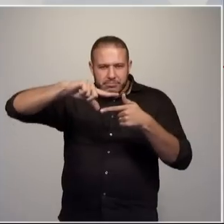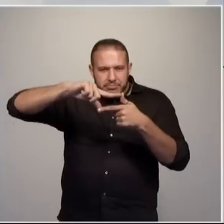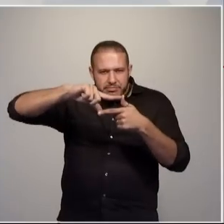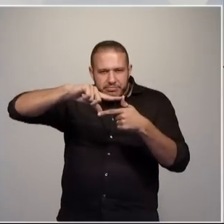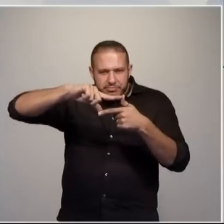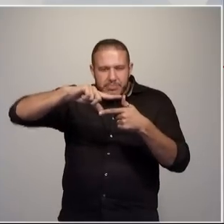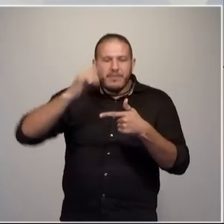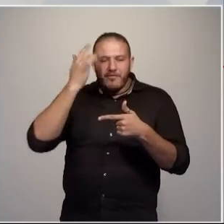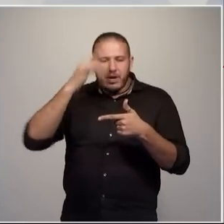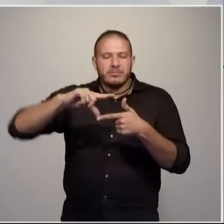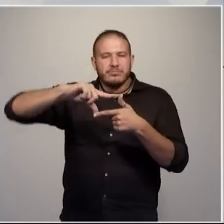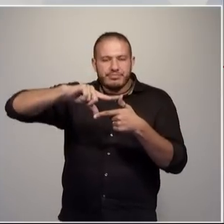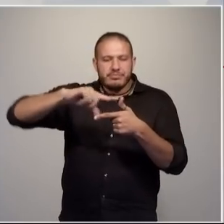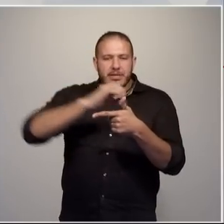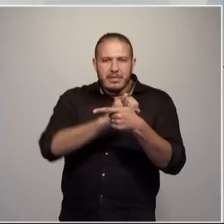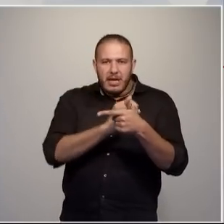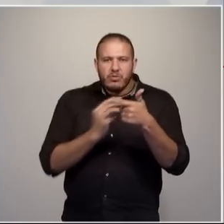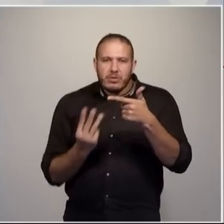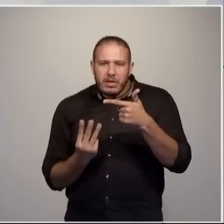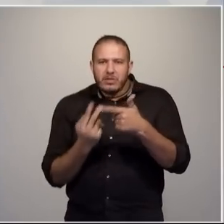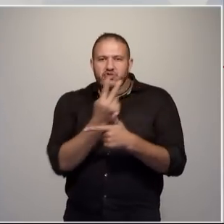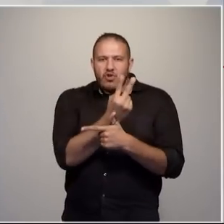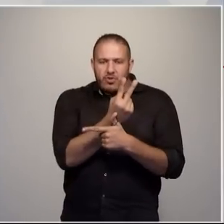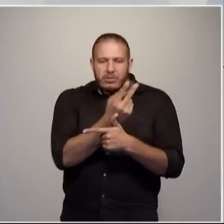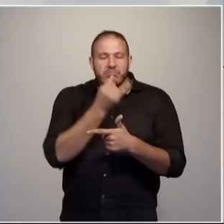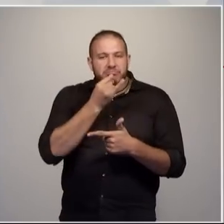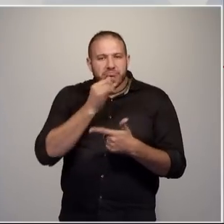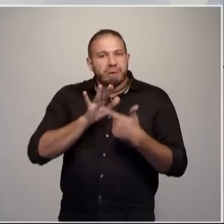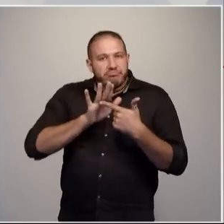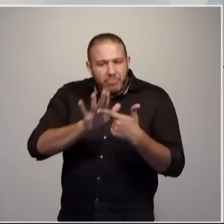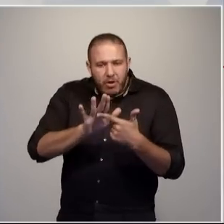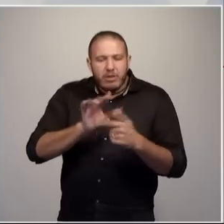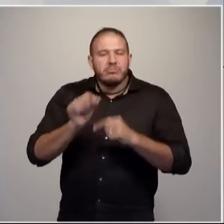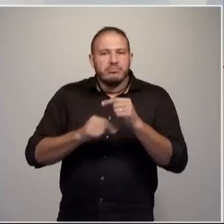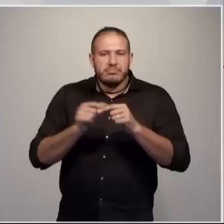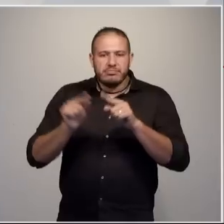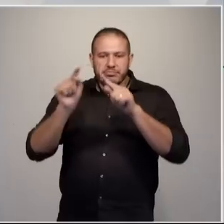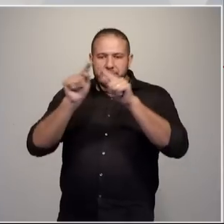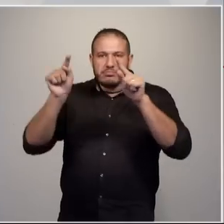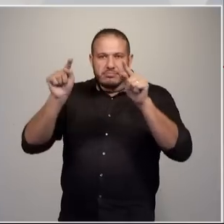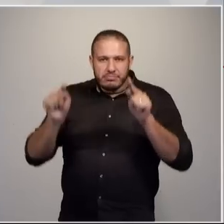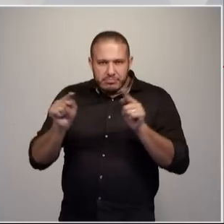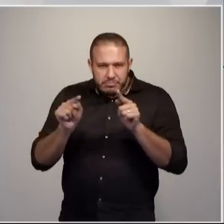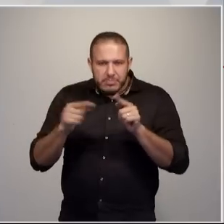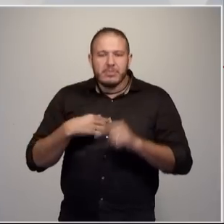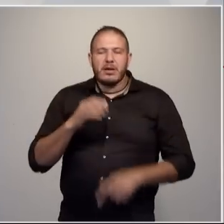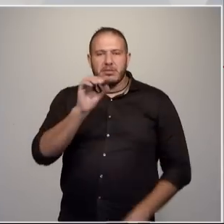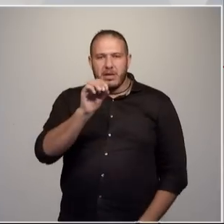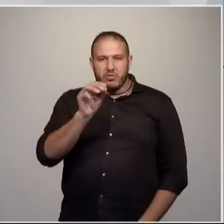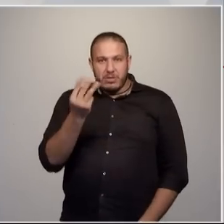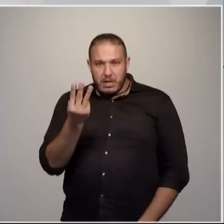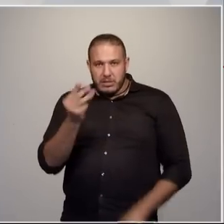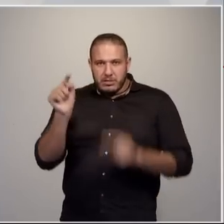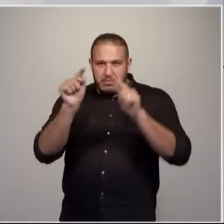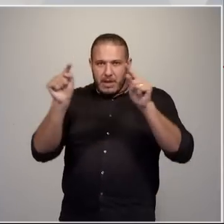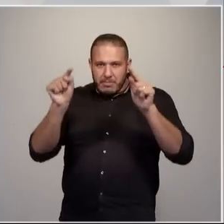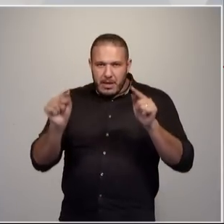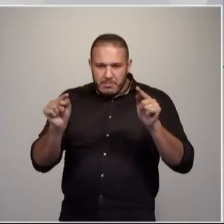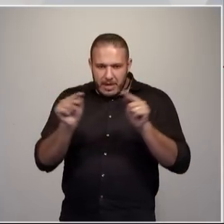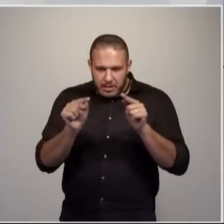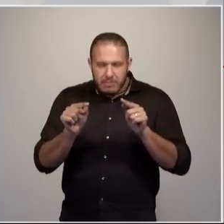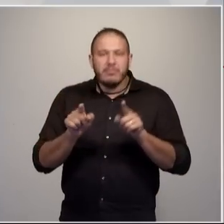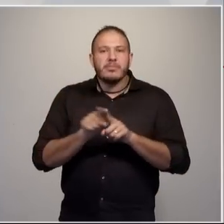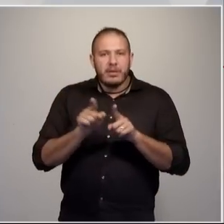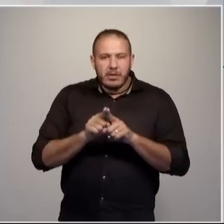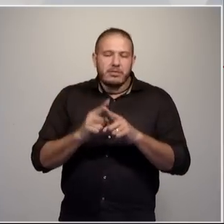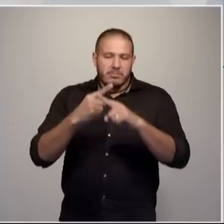de Fubini. Esse aqui é o retângulo produto cartesiano do intervalo 0,3, cartesiano